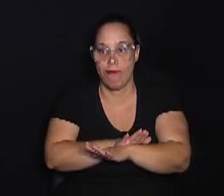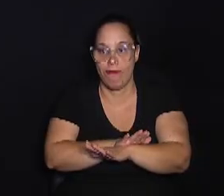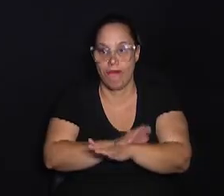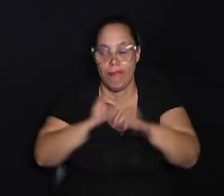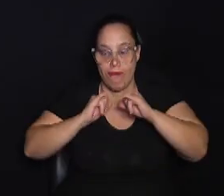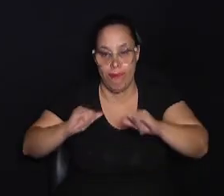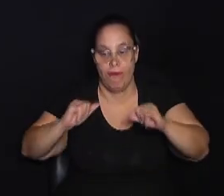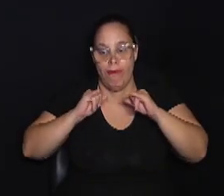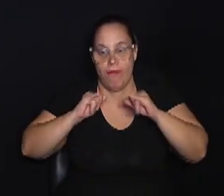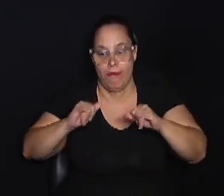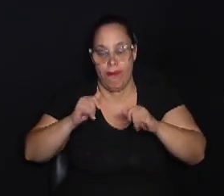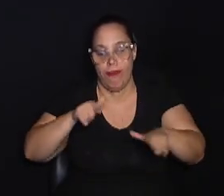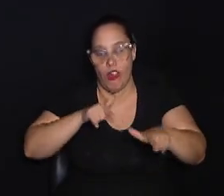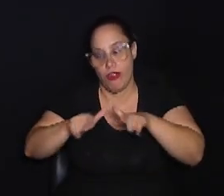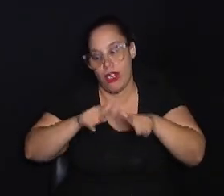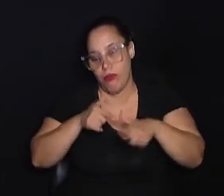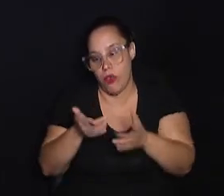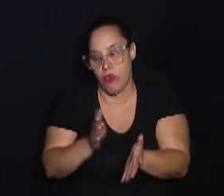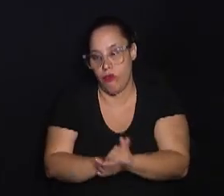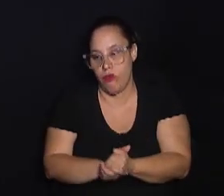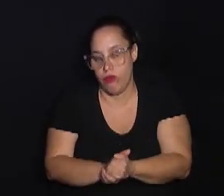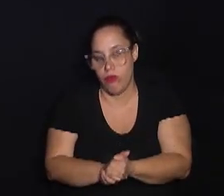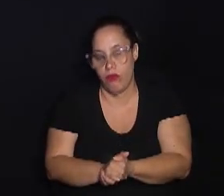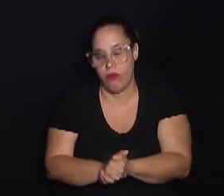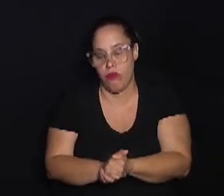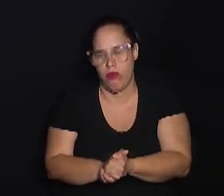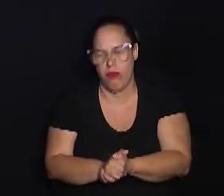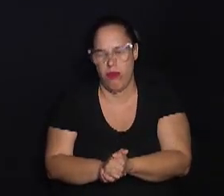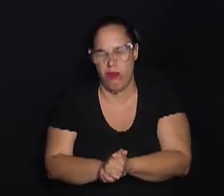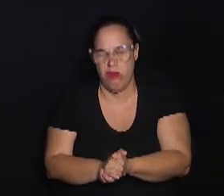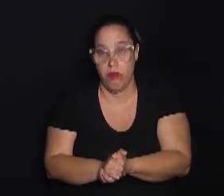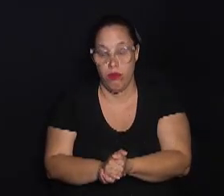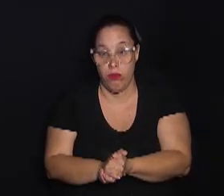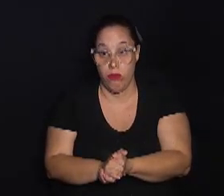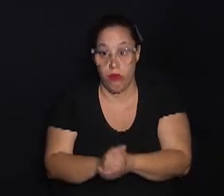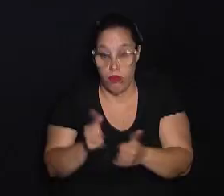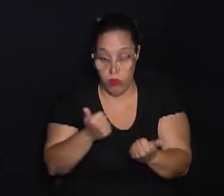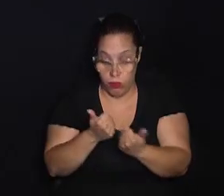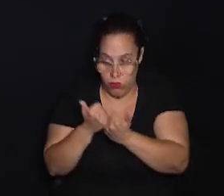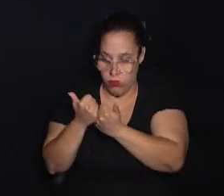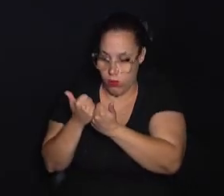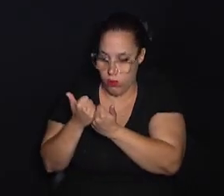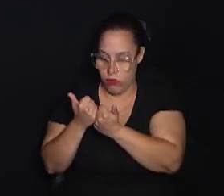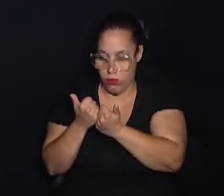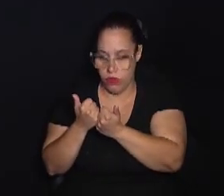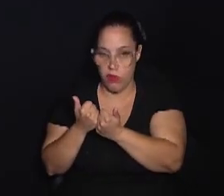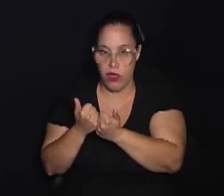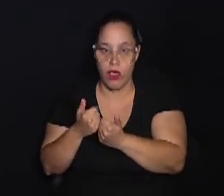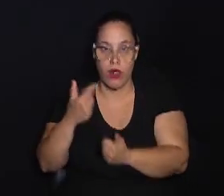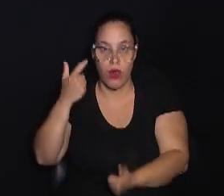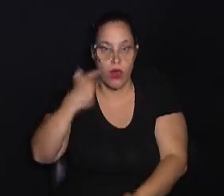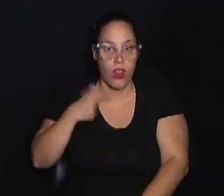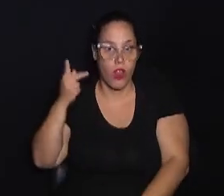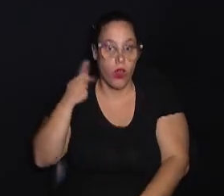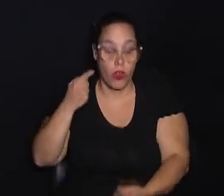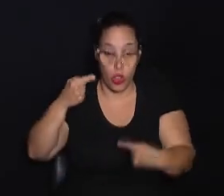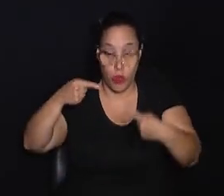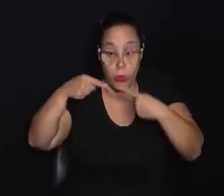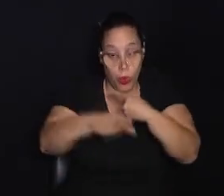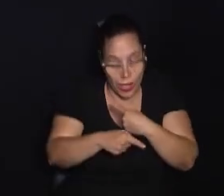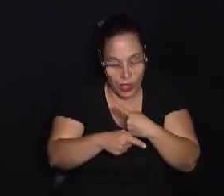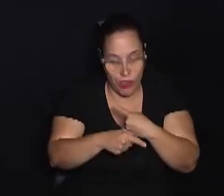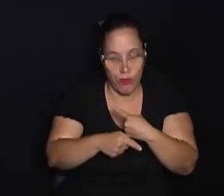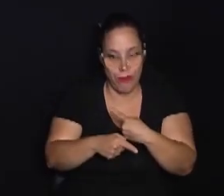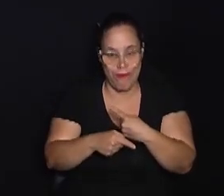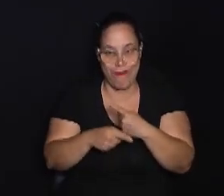o nosso trabalho, né? E muitas vezes nos apoiam, porque eu sou uma parlamentar de oposição, que muitas